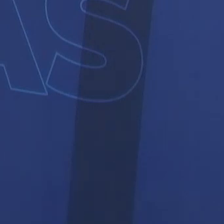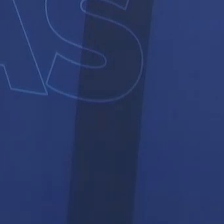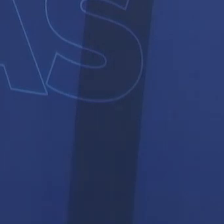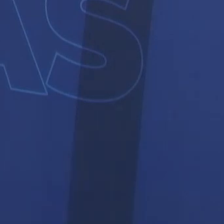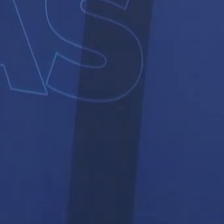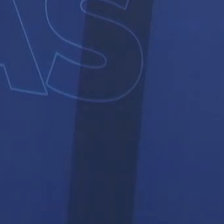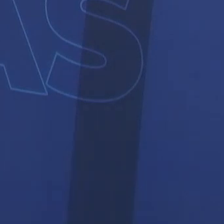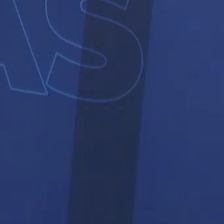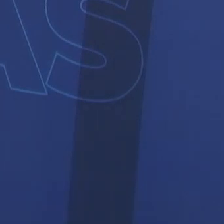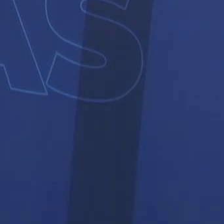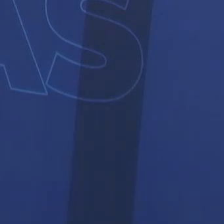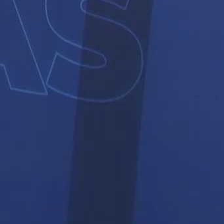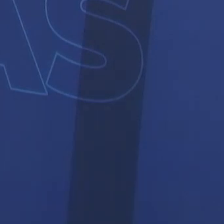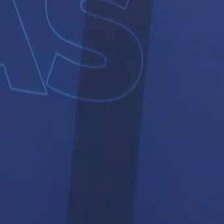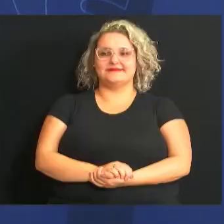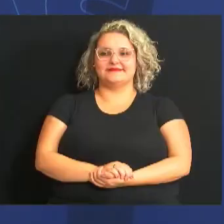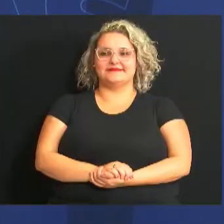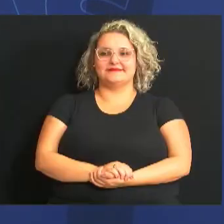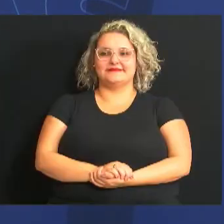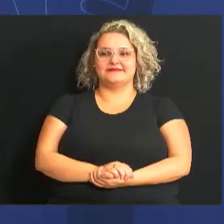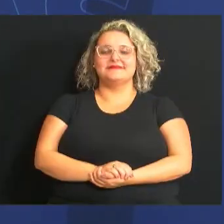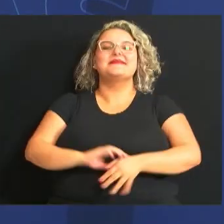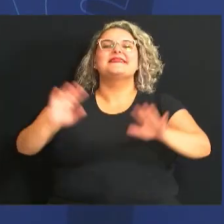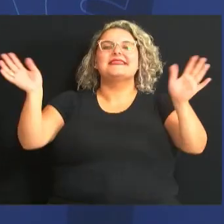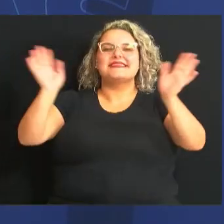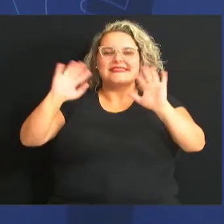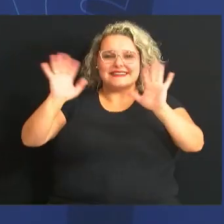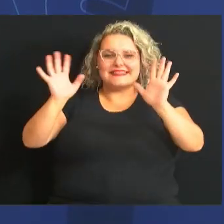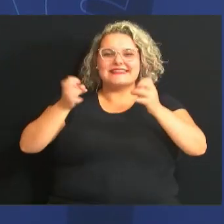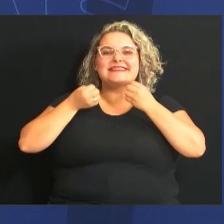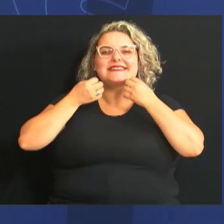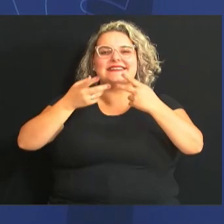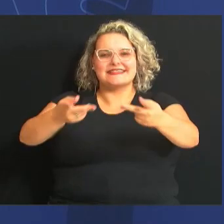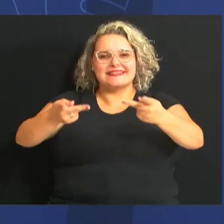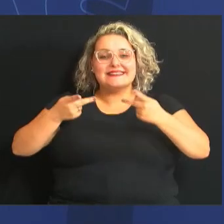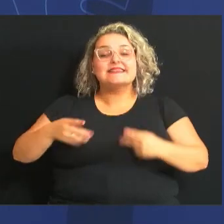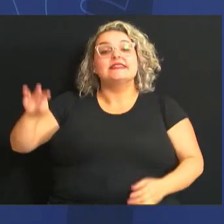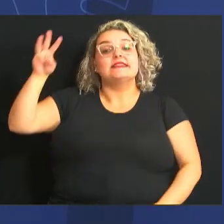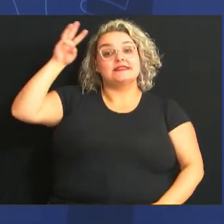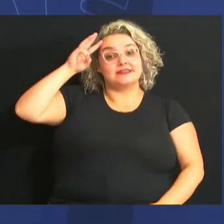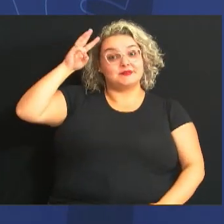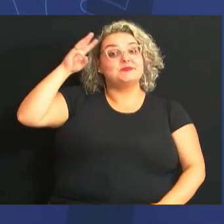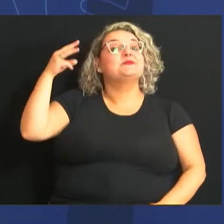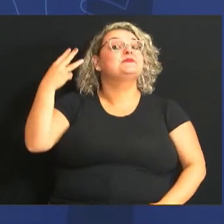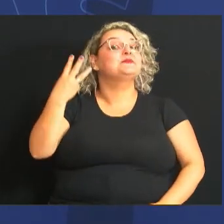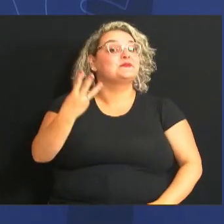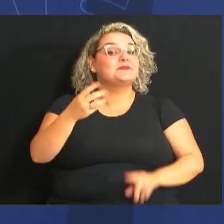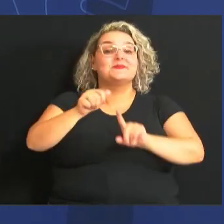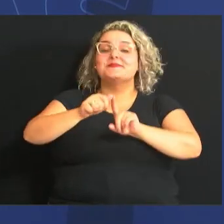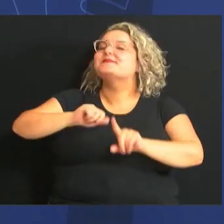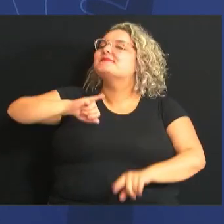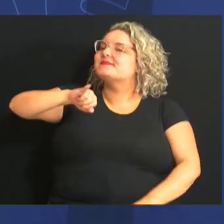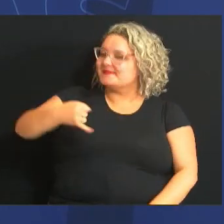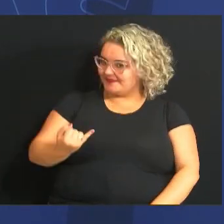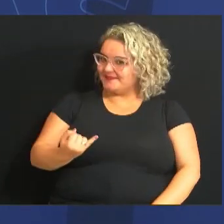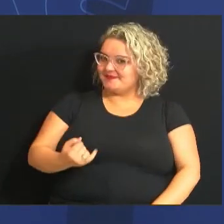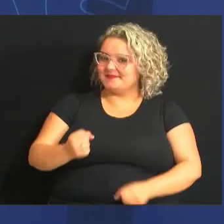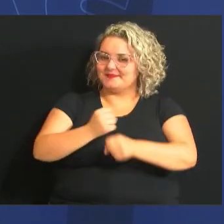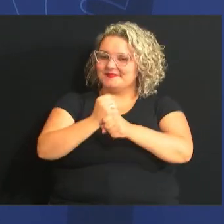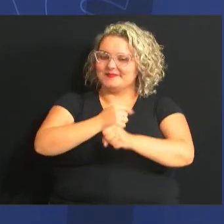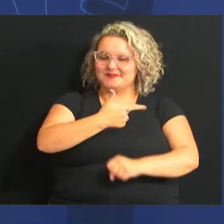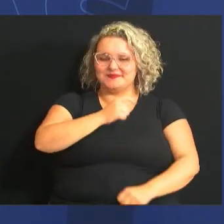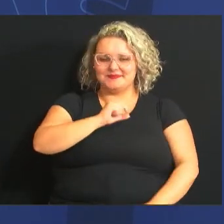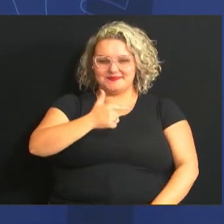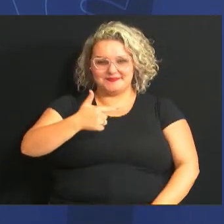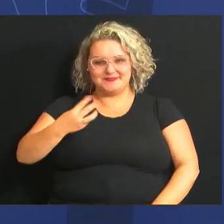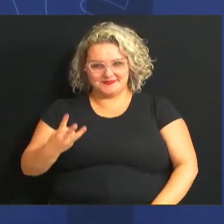Olá, seja bem-vinda, seja bem-vindo. Terça-feira, 3 de janeiro de 2023. Começa agora o